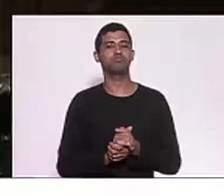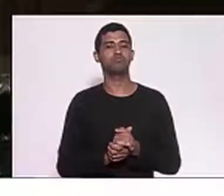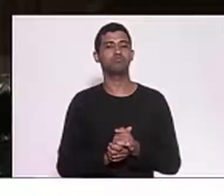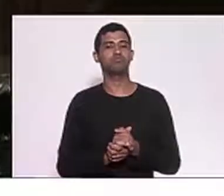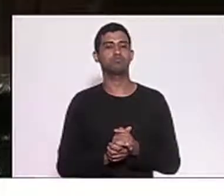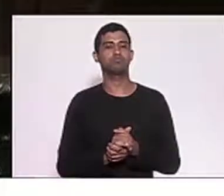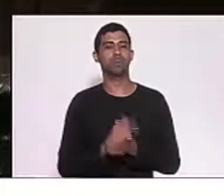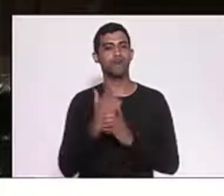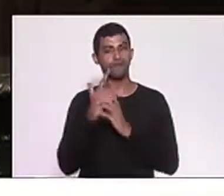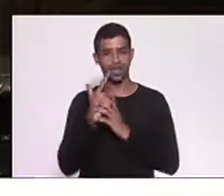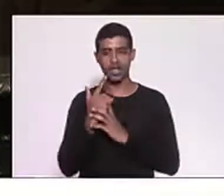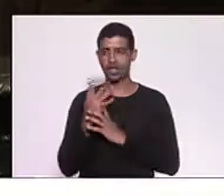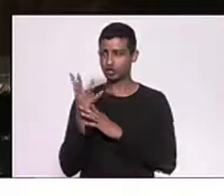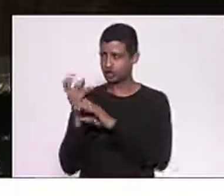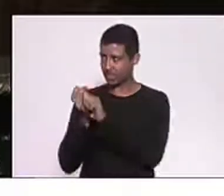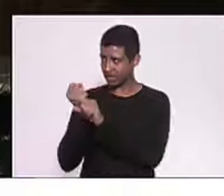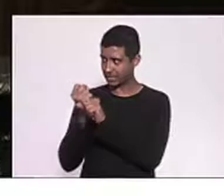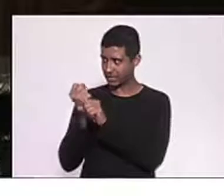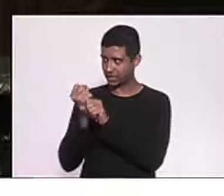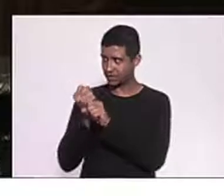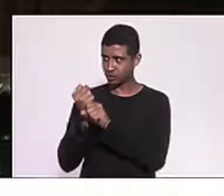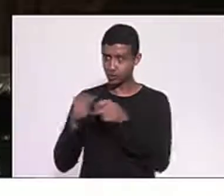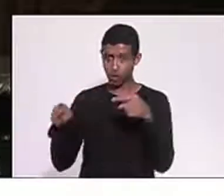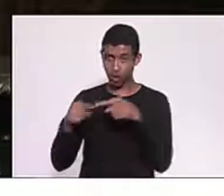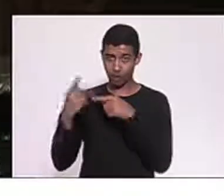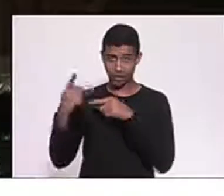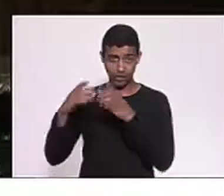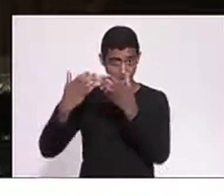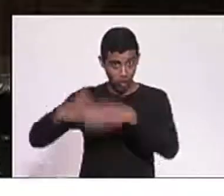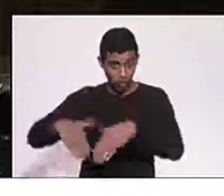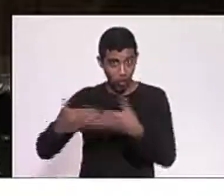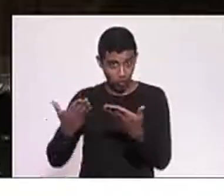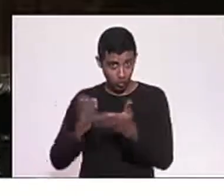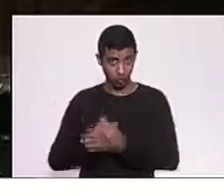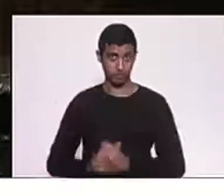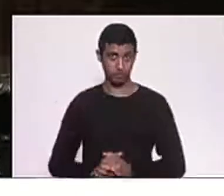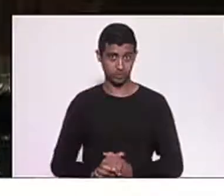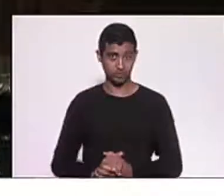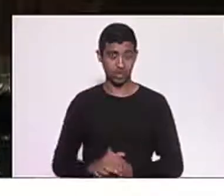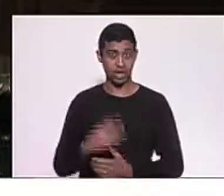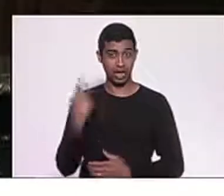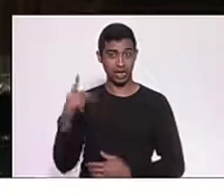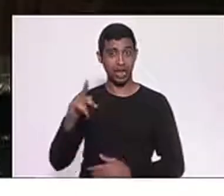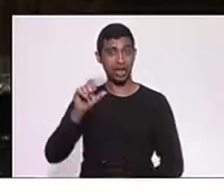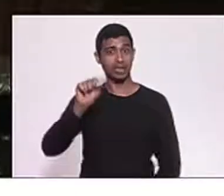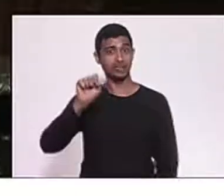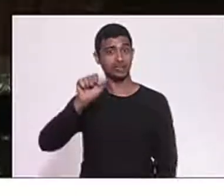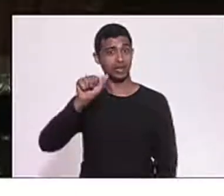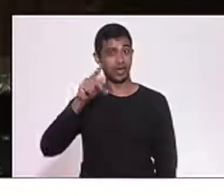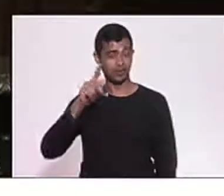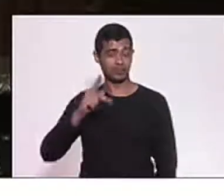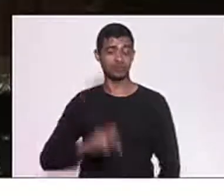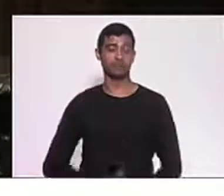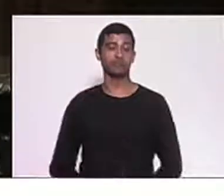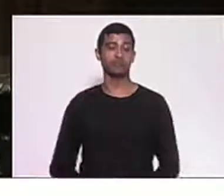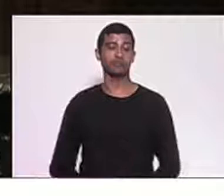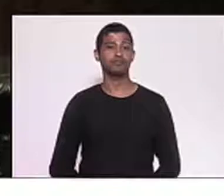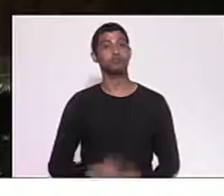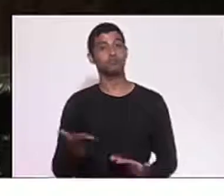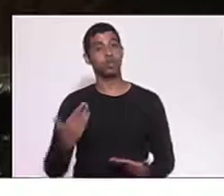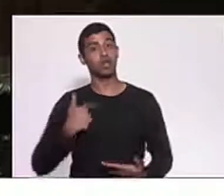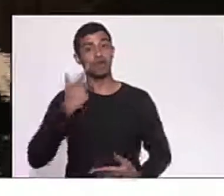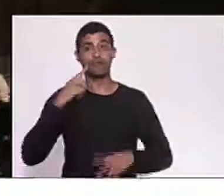anos distintos de concursados do CEAP. É um tema